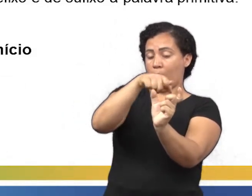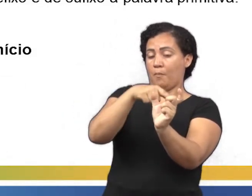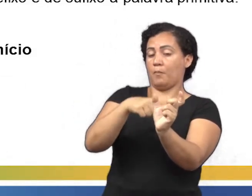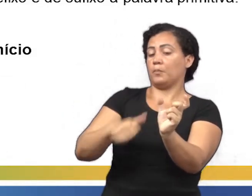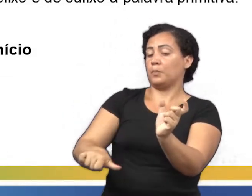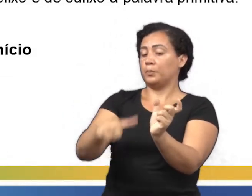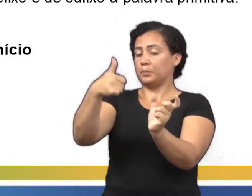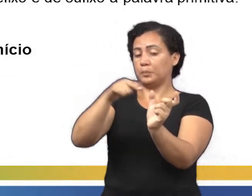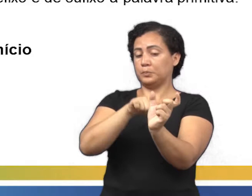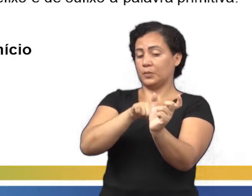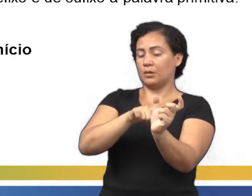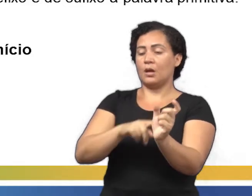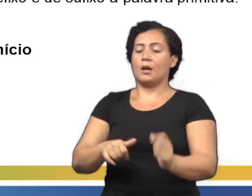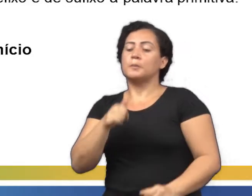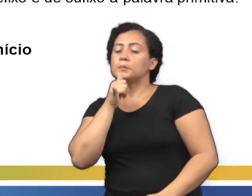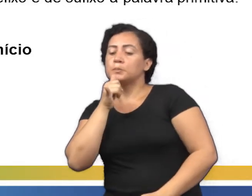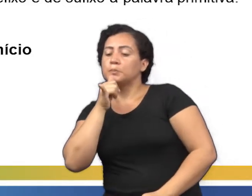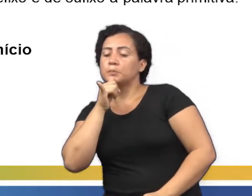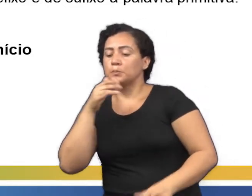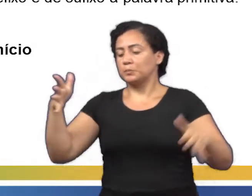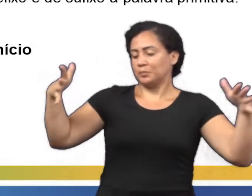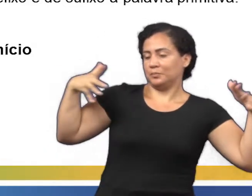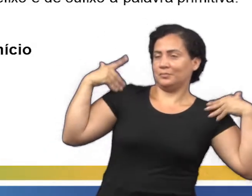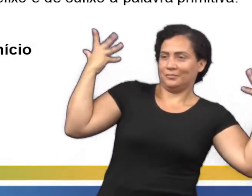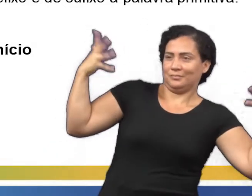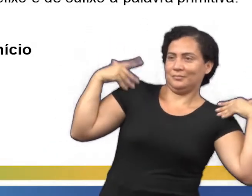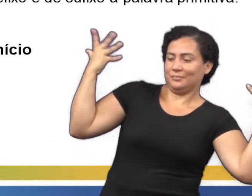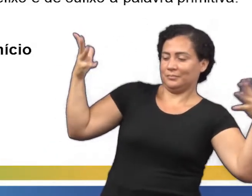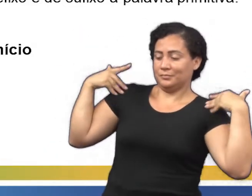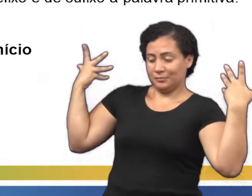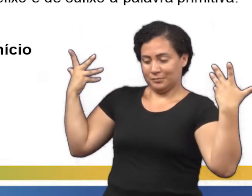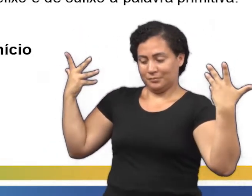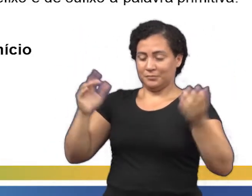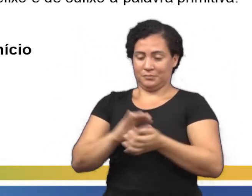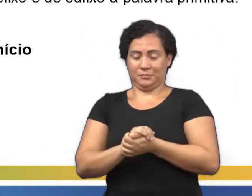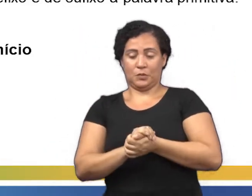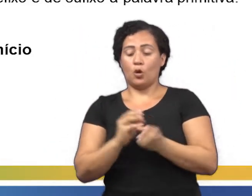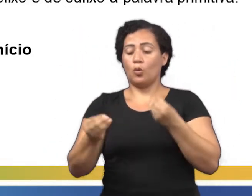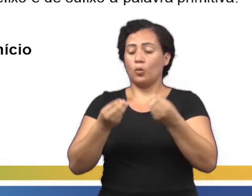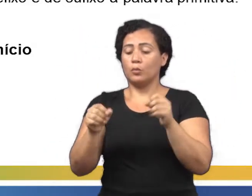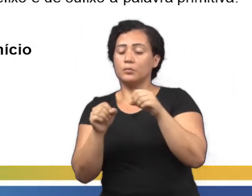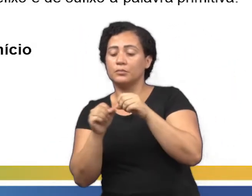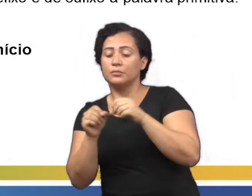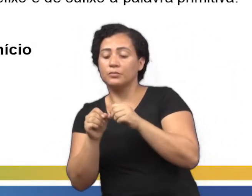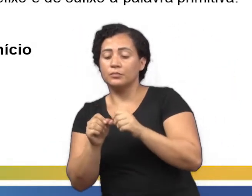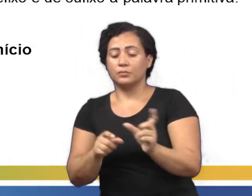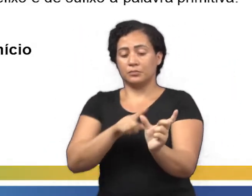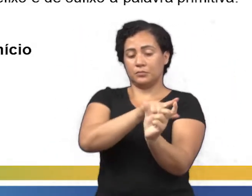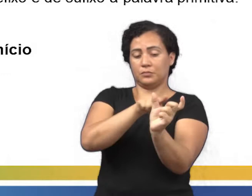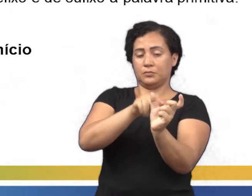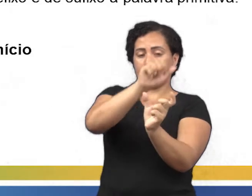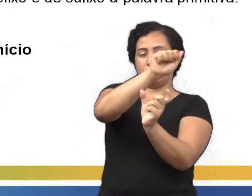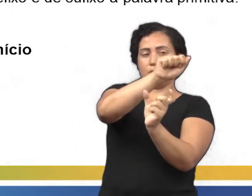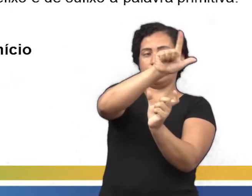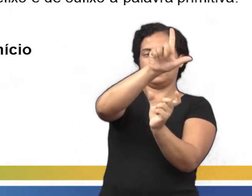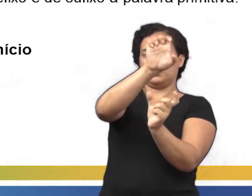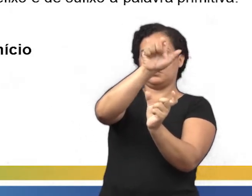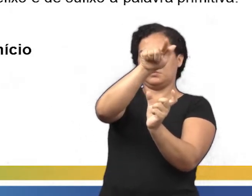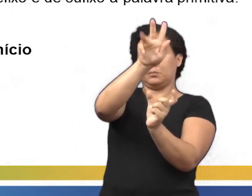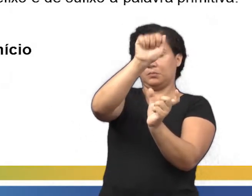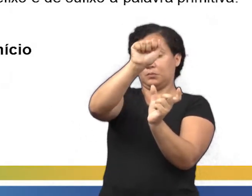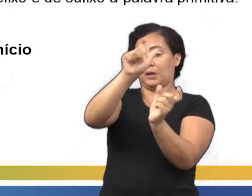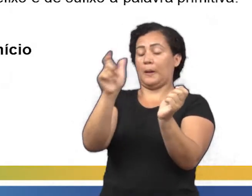Por exemplo, alegremente. Como que ela é formada? Como é formada essa palavra? Alegre mais o